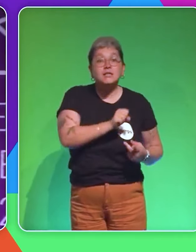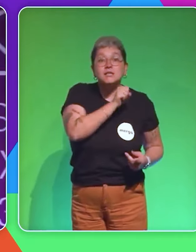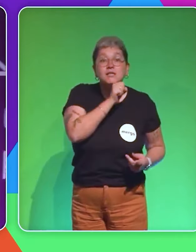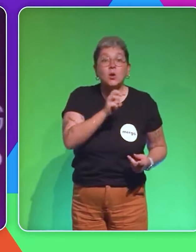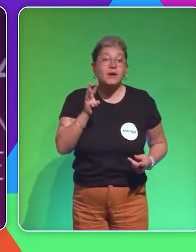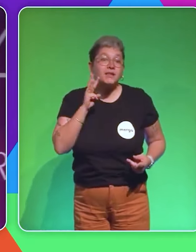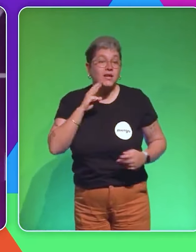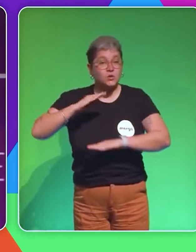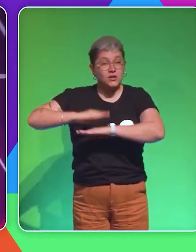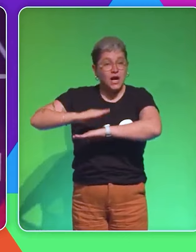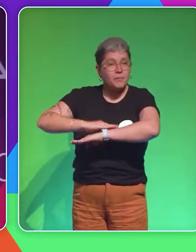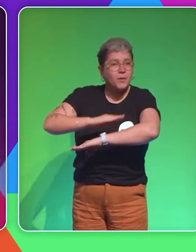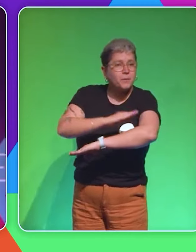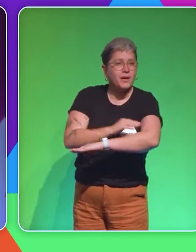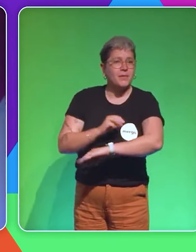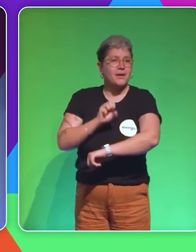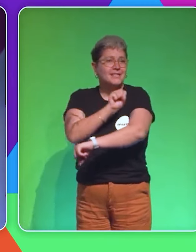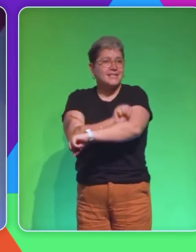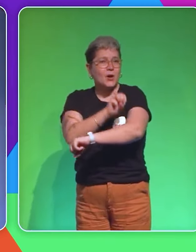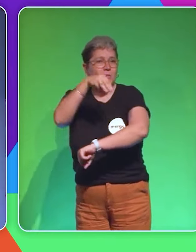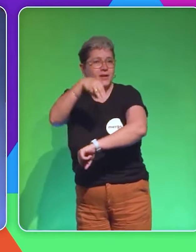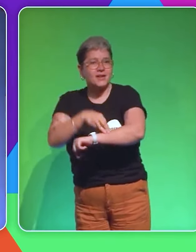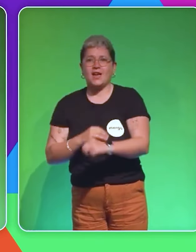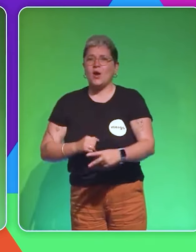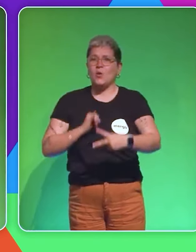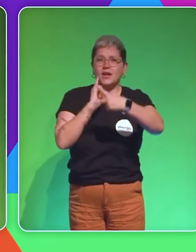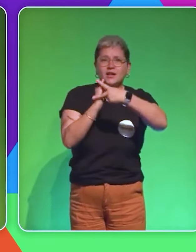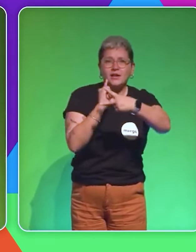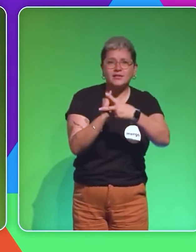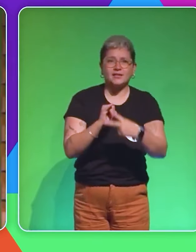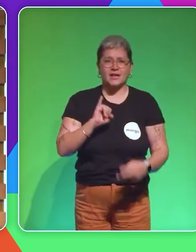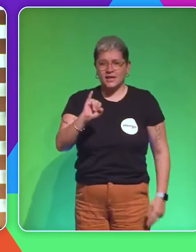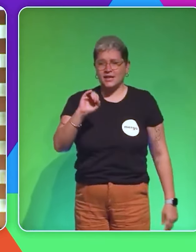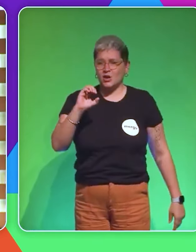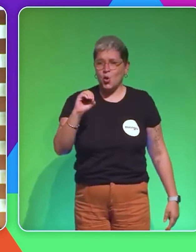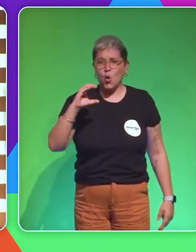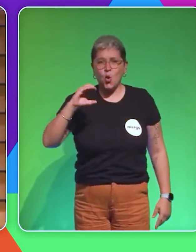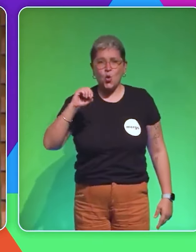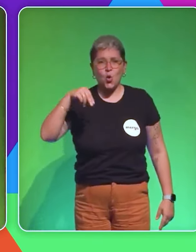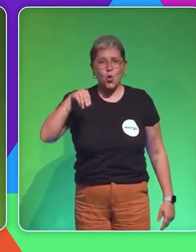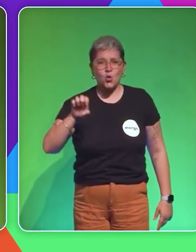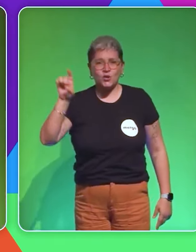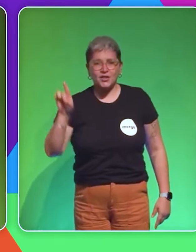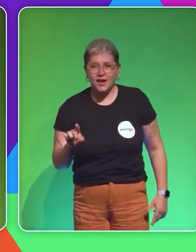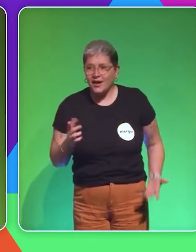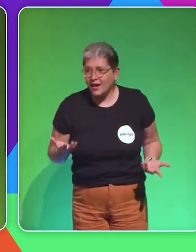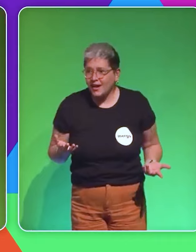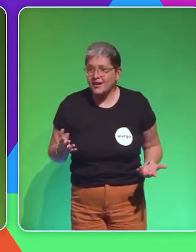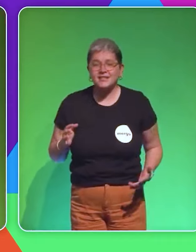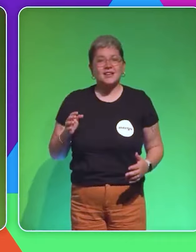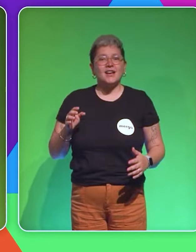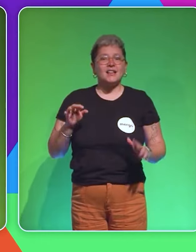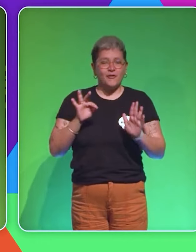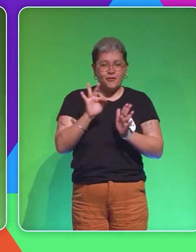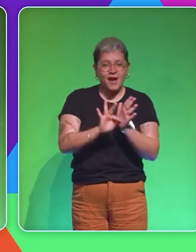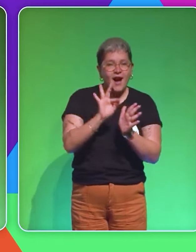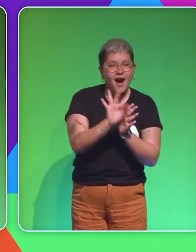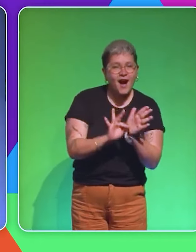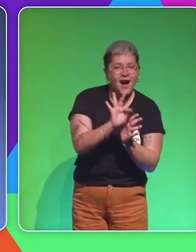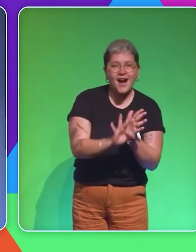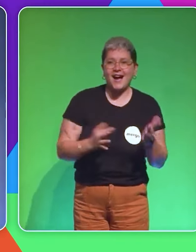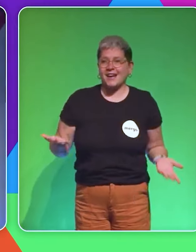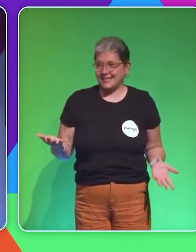Sapopemba São Miguel e tá em Paulista em ocun Ferraz